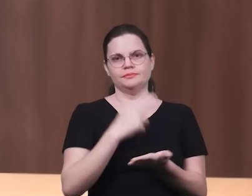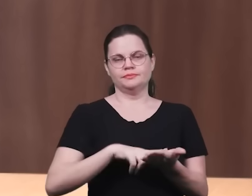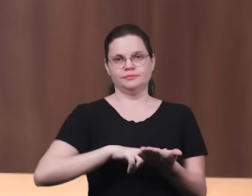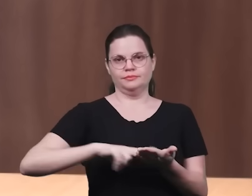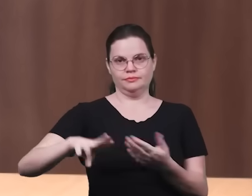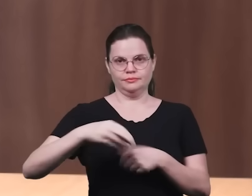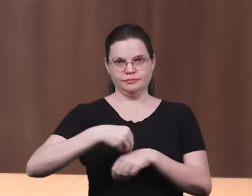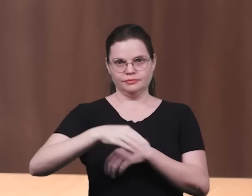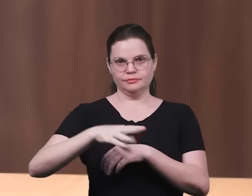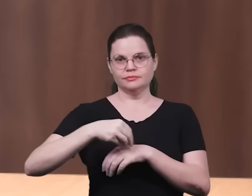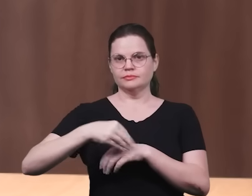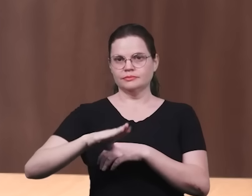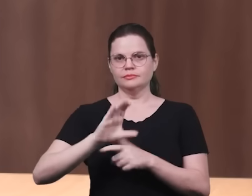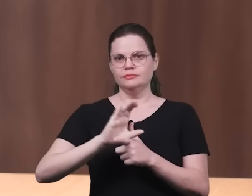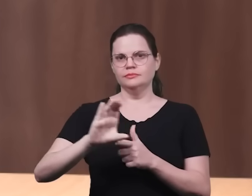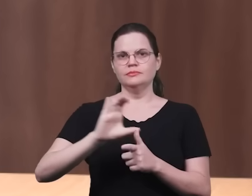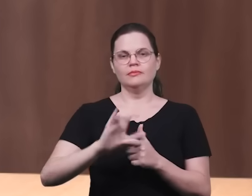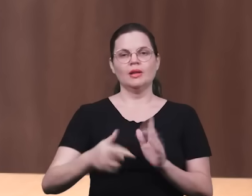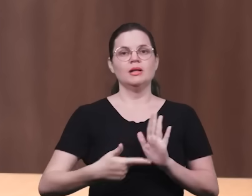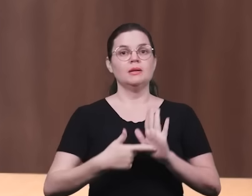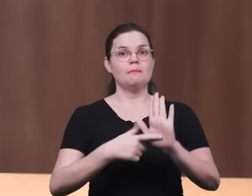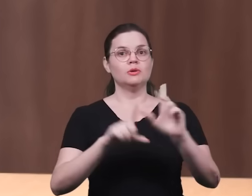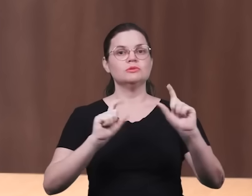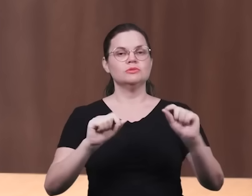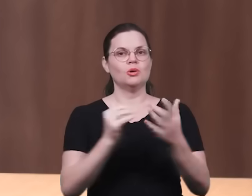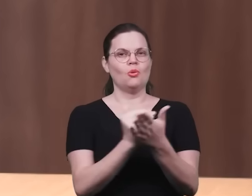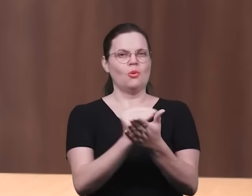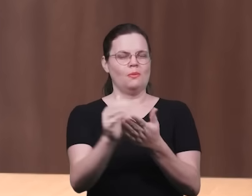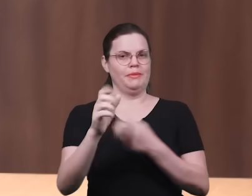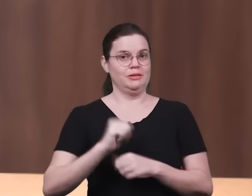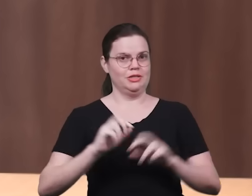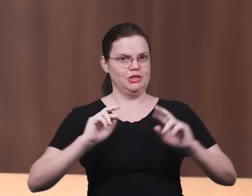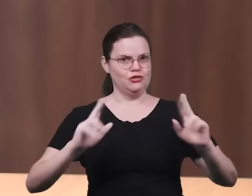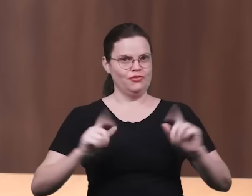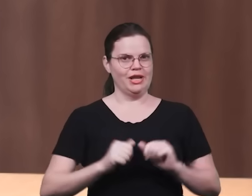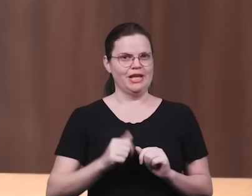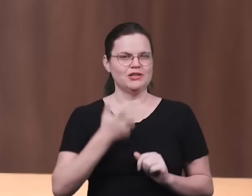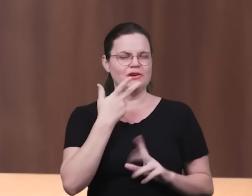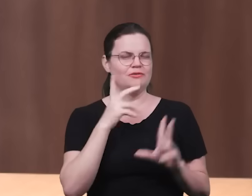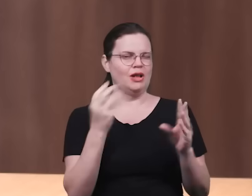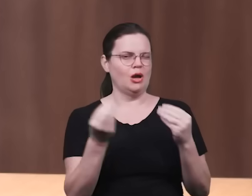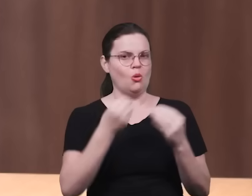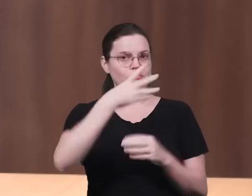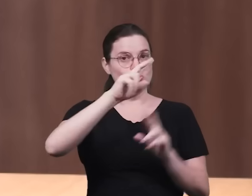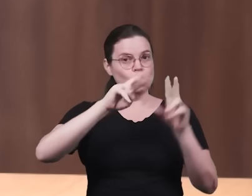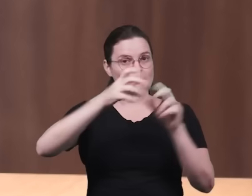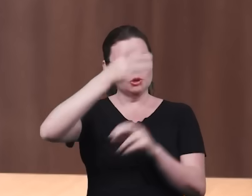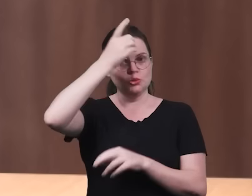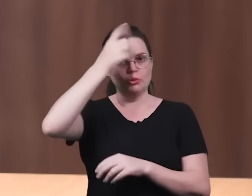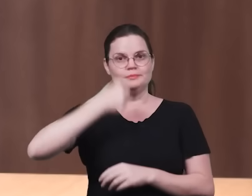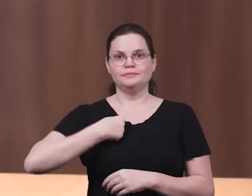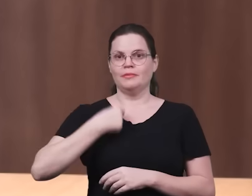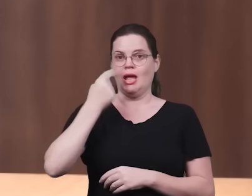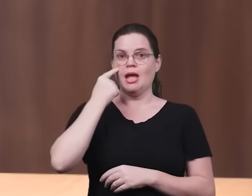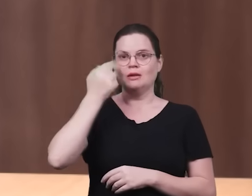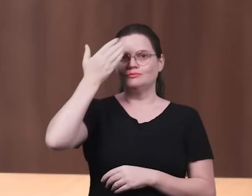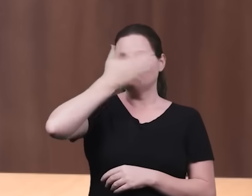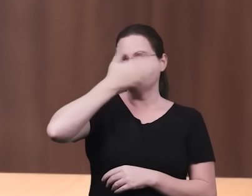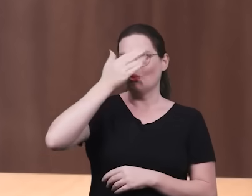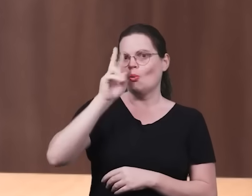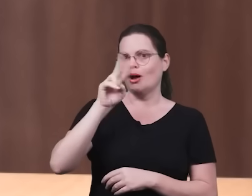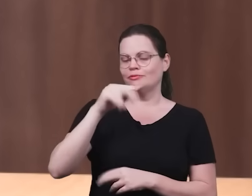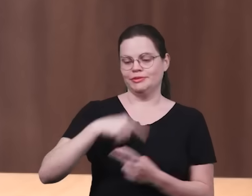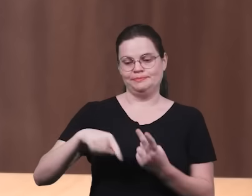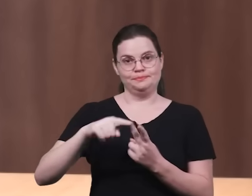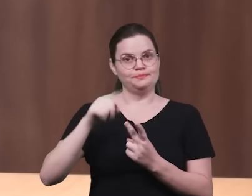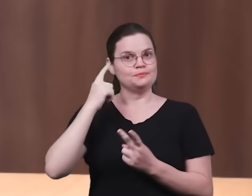outra forma. Ele diz assim, aquilo que o olho não viu, o ouvido não ouviu, não passou pelo